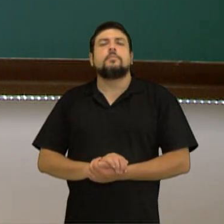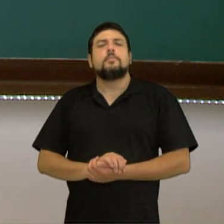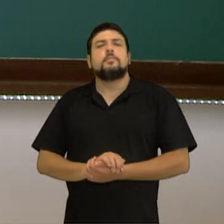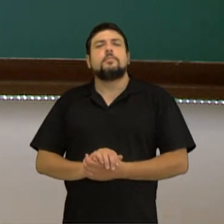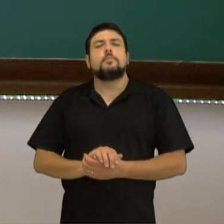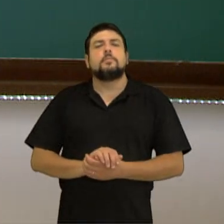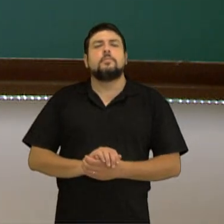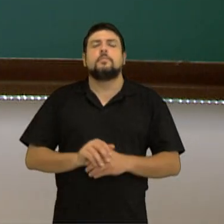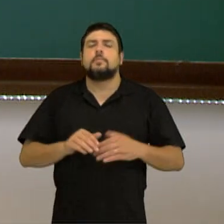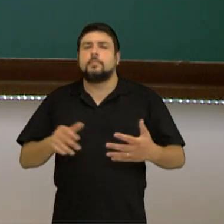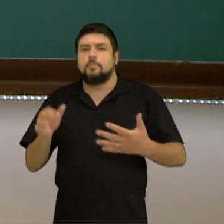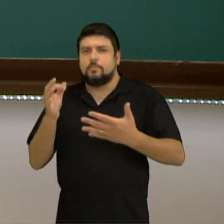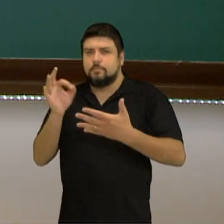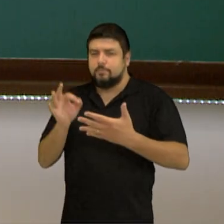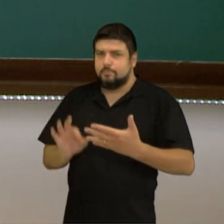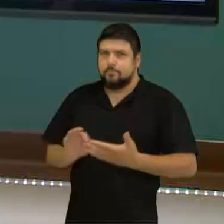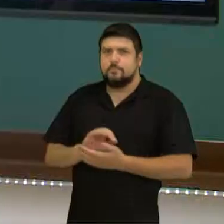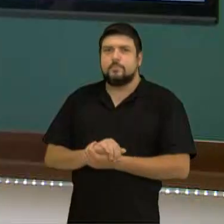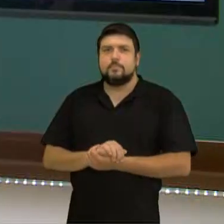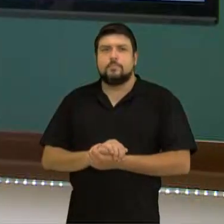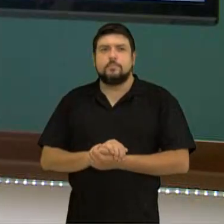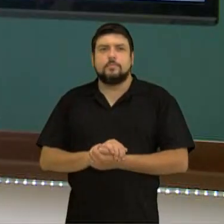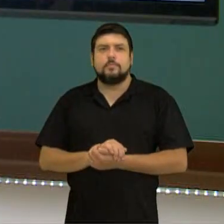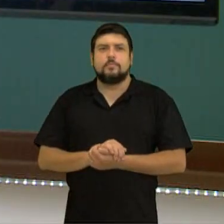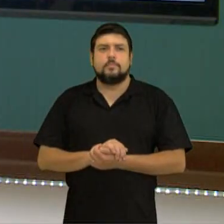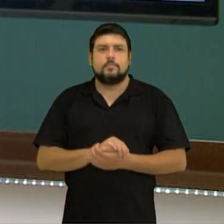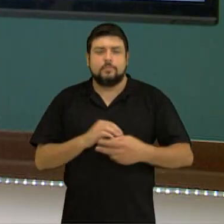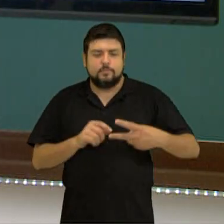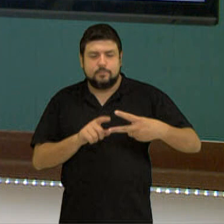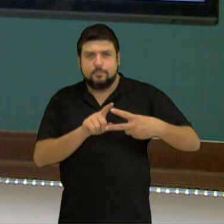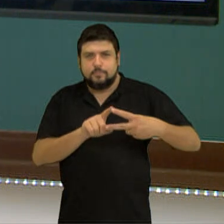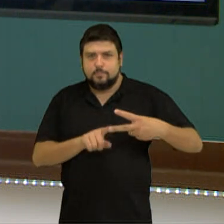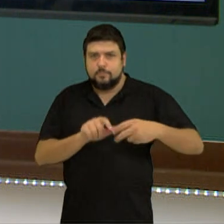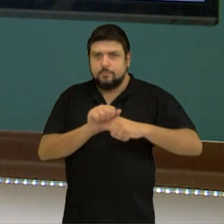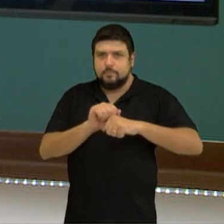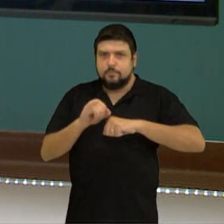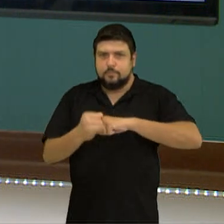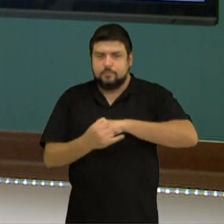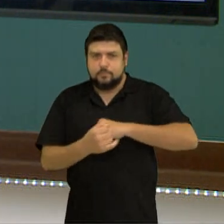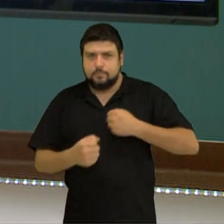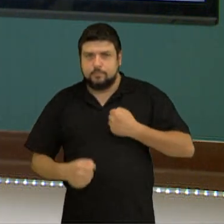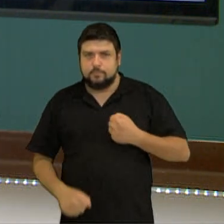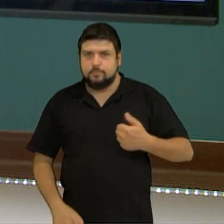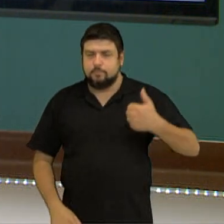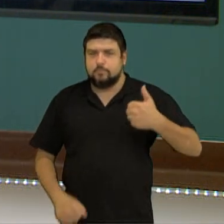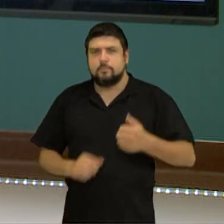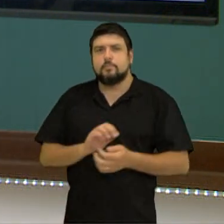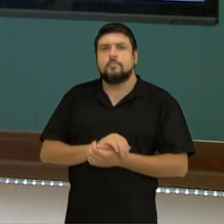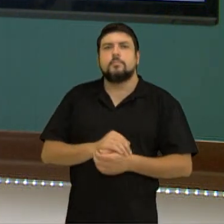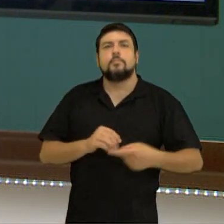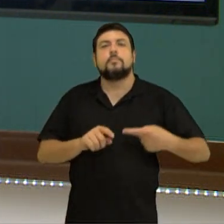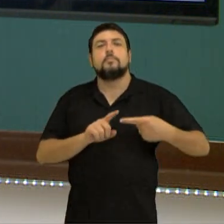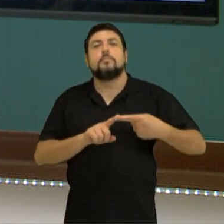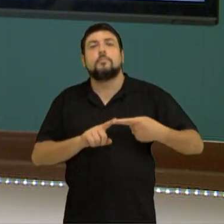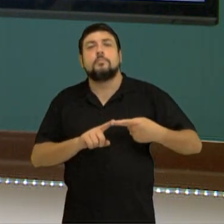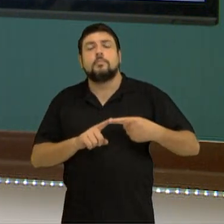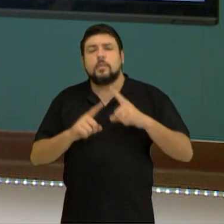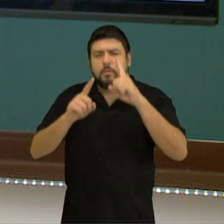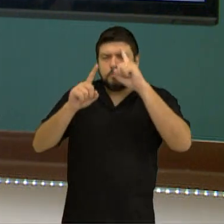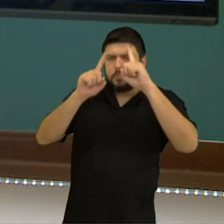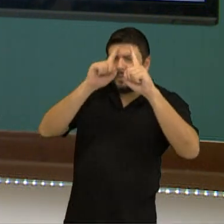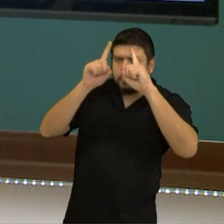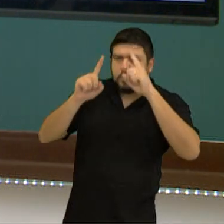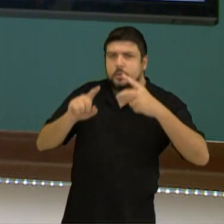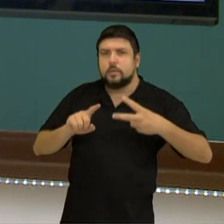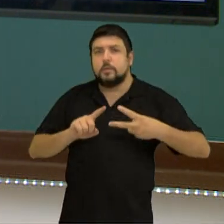Então, pessoal, corrigindo aí. Os dois adjetivos que eu tinha pedido aqui na número 1 são esses aqui, ó. Creative and cool. Quando ele fala aqui,